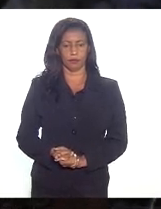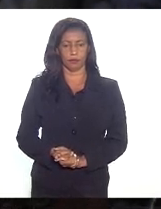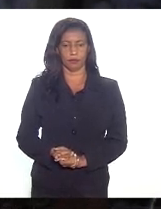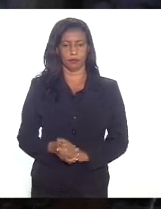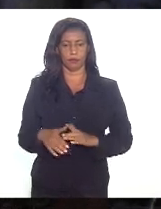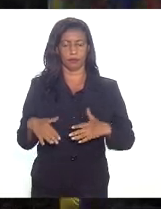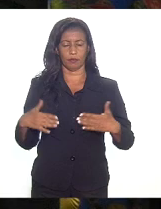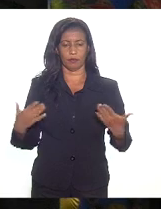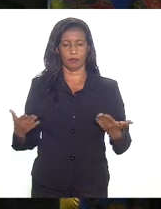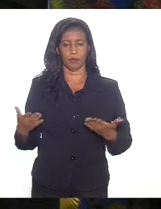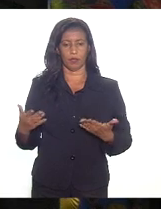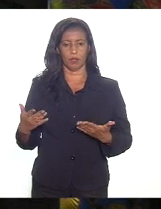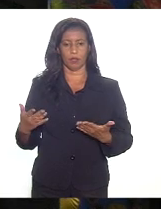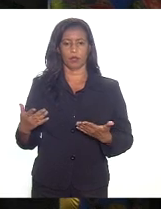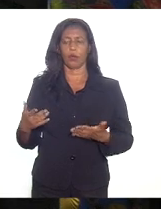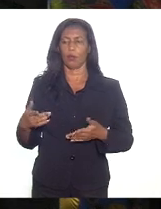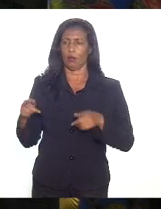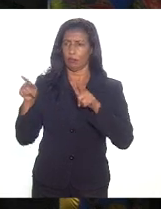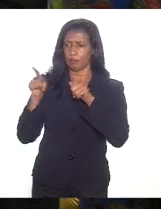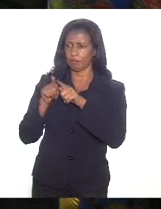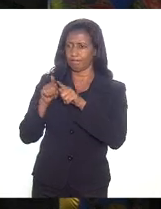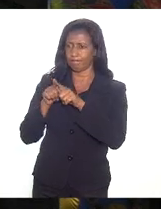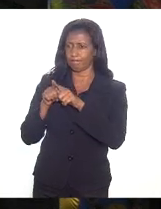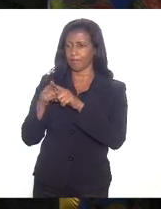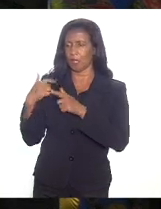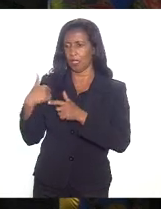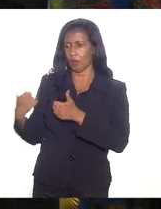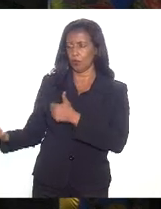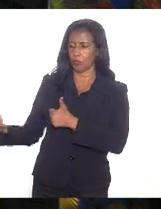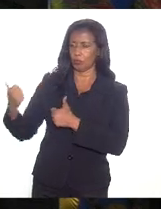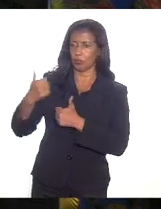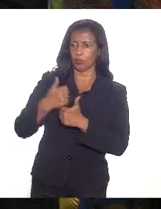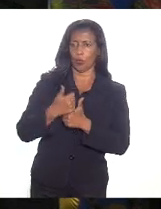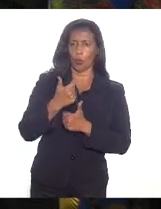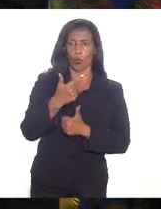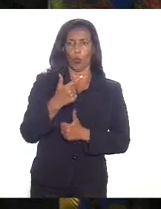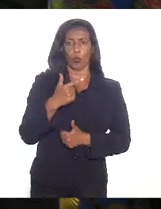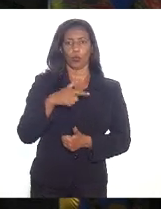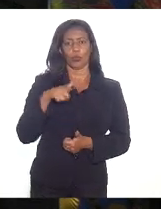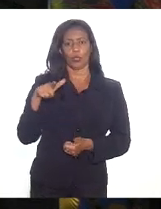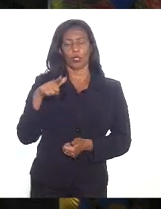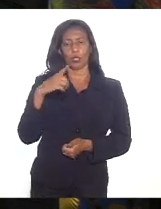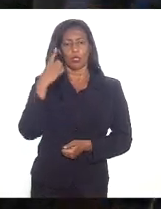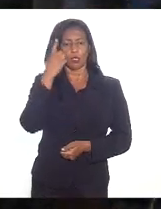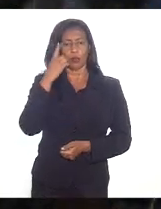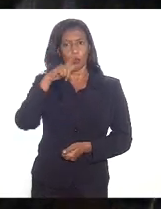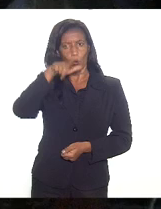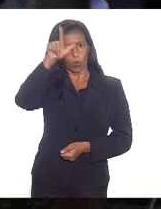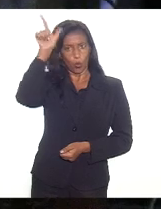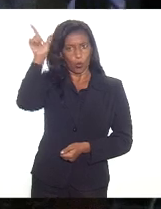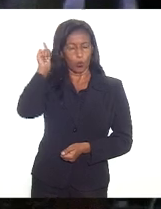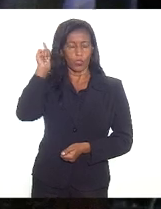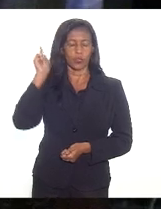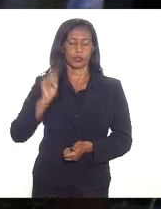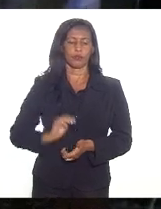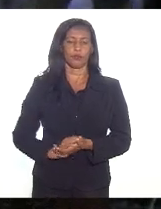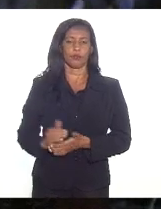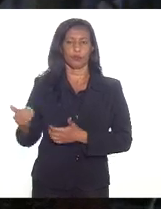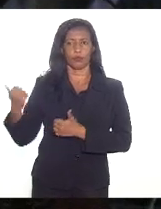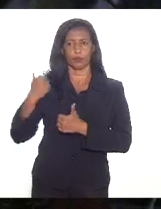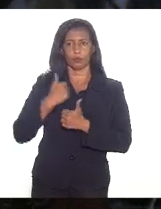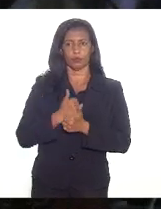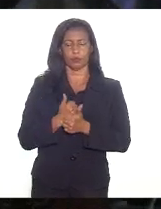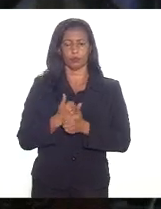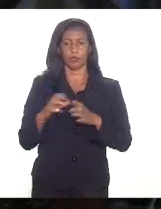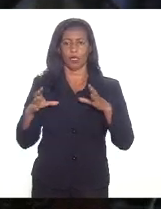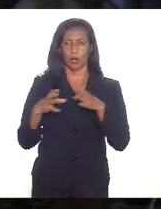Senhor presidente, da mesma maneira, na Comissão de Constituição e Justiça, eu designar o deputado Luiz Paulo para... Deputado Luiz, pela Comissão de Orçamento. Boa